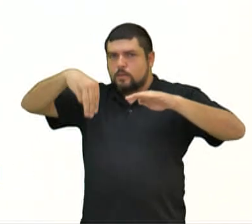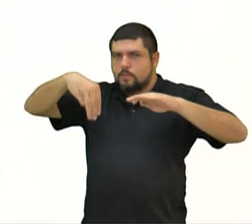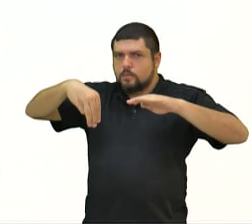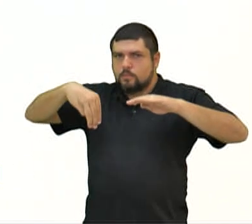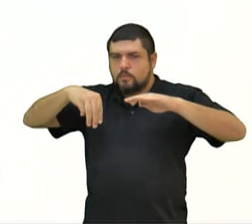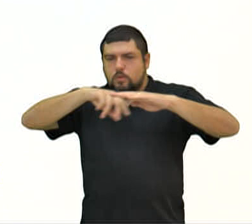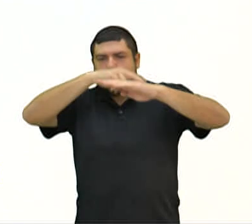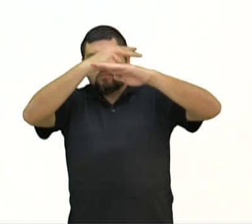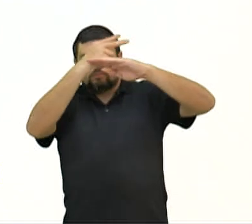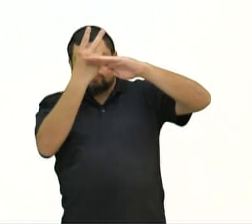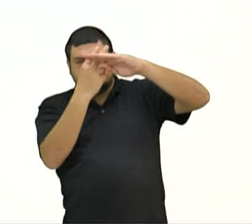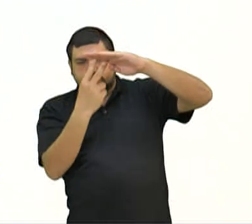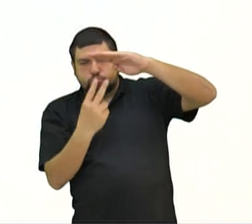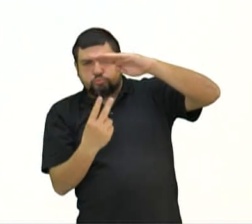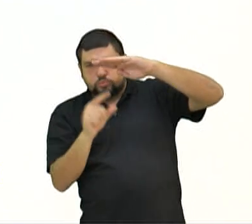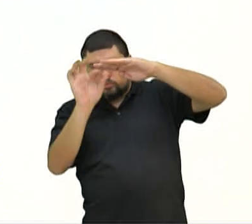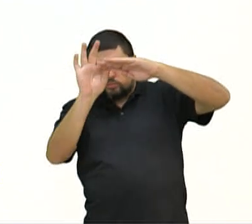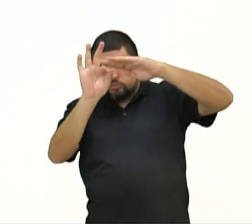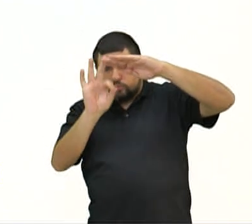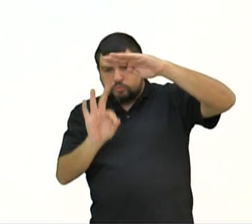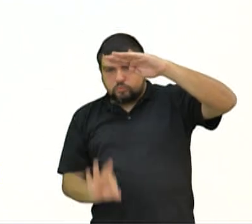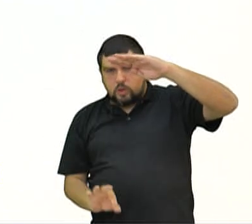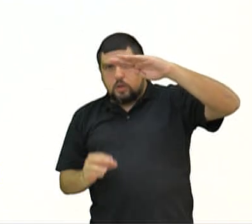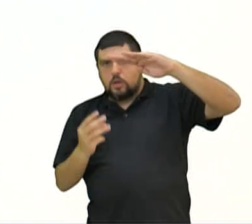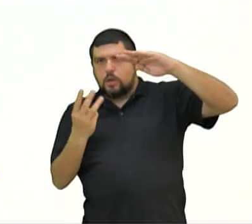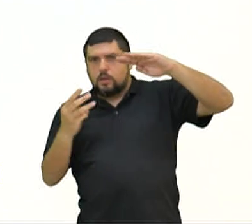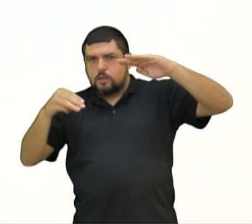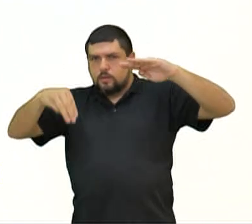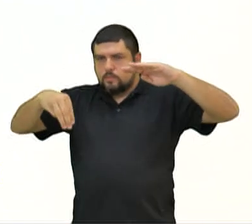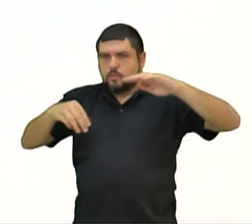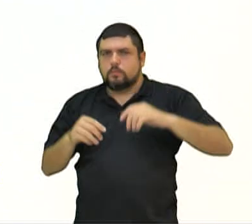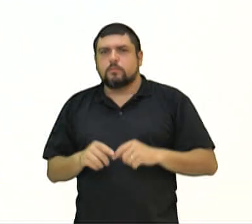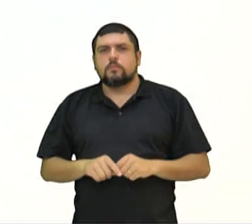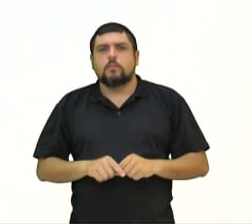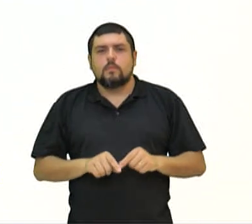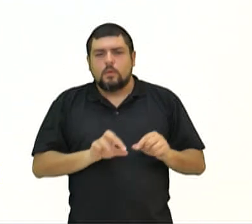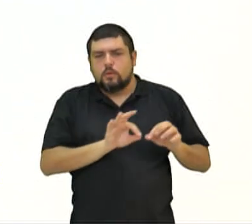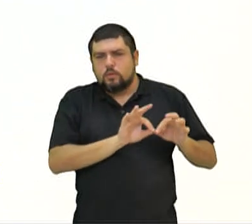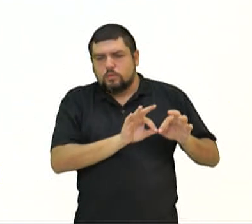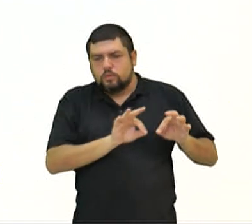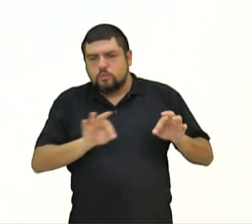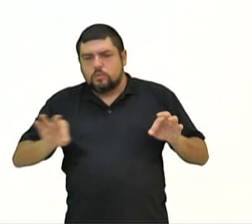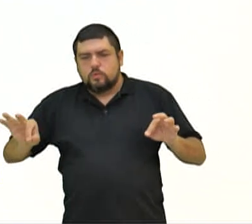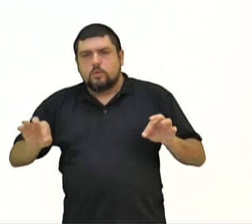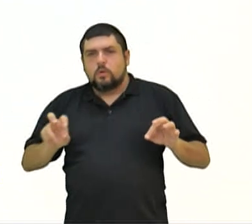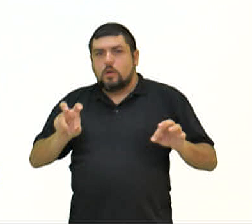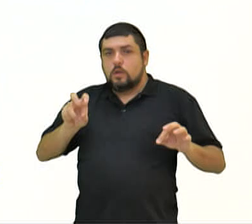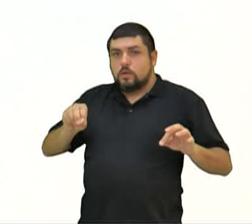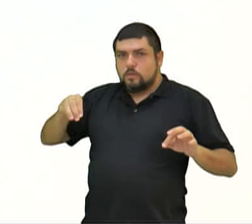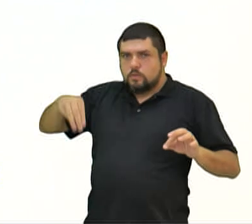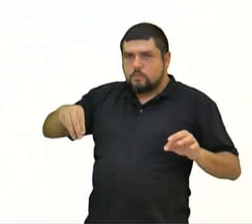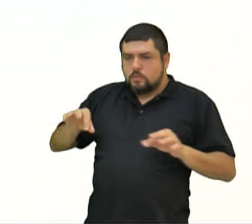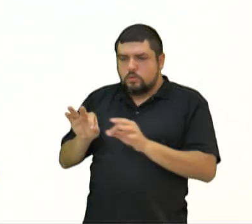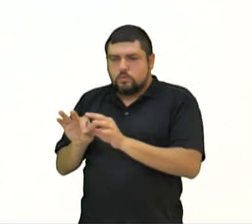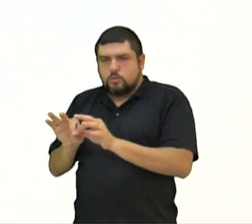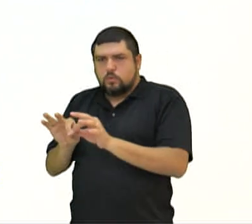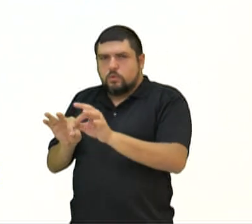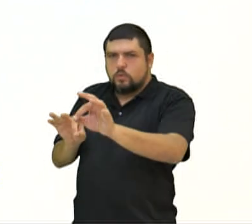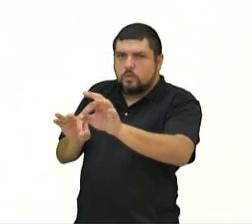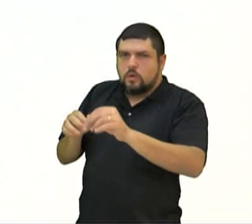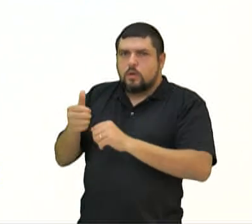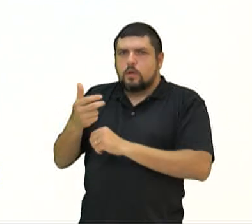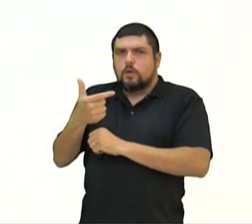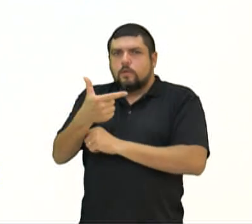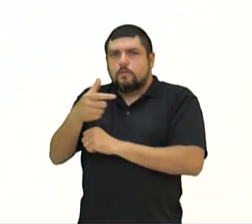bem profunda, certo? 50 de comprimento e 25 de largura. Na verdade, ela é